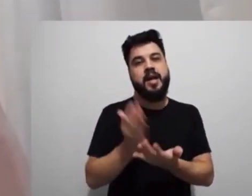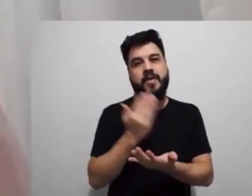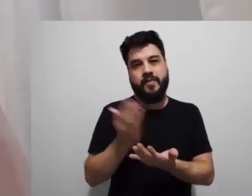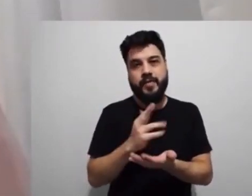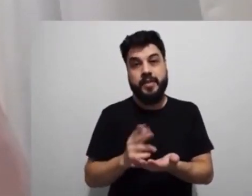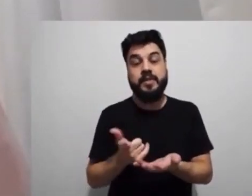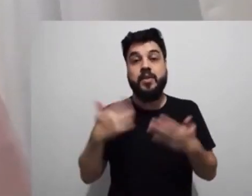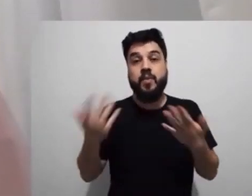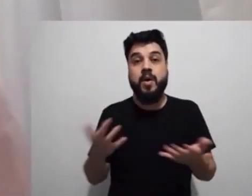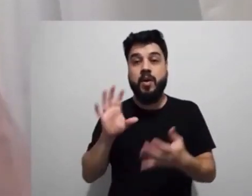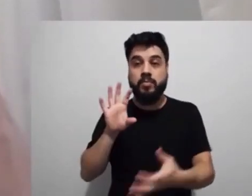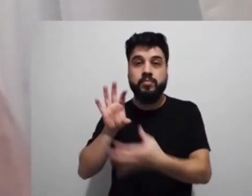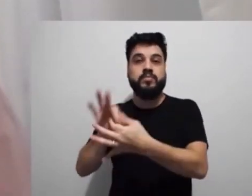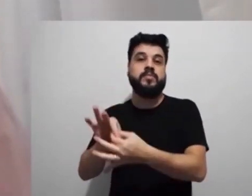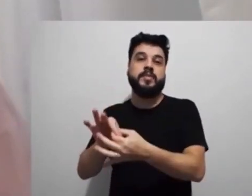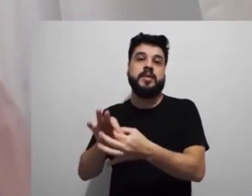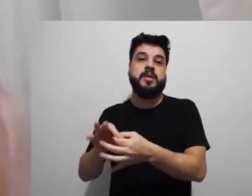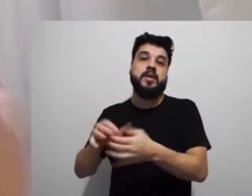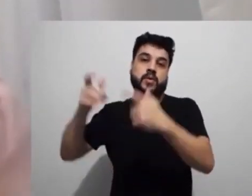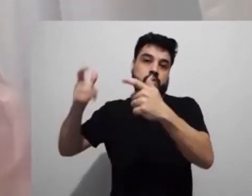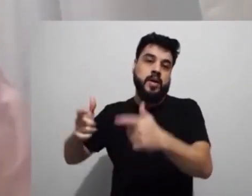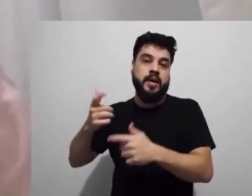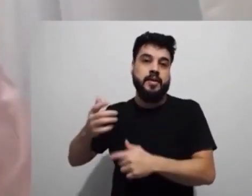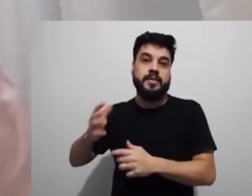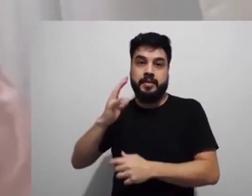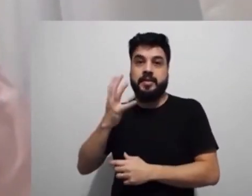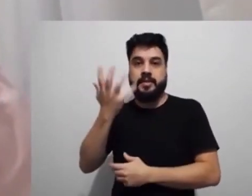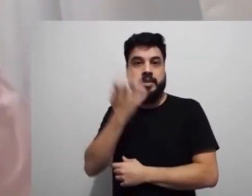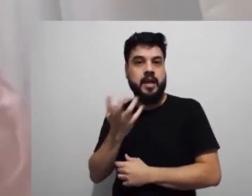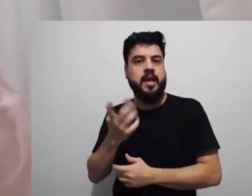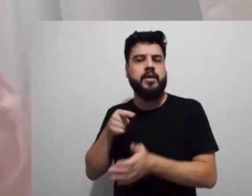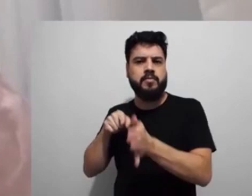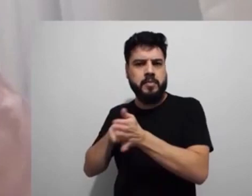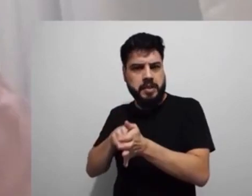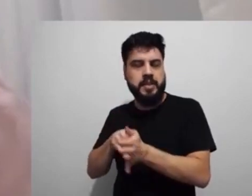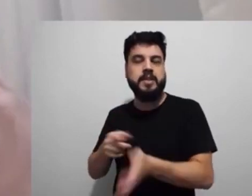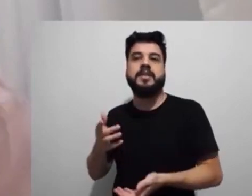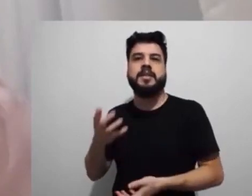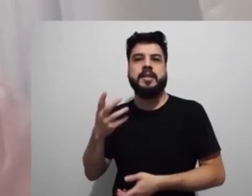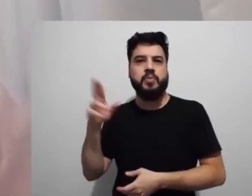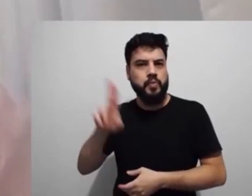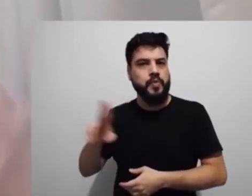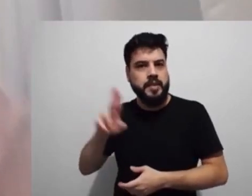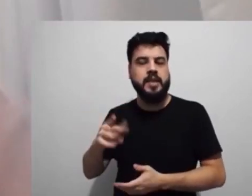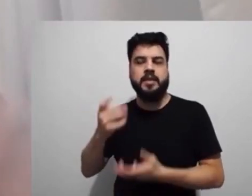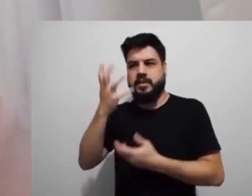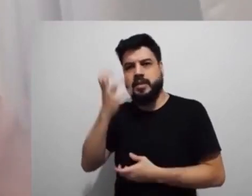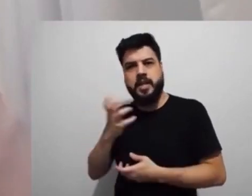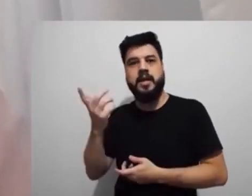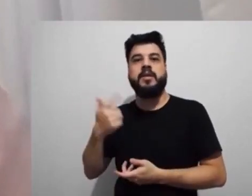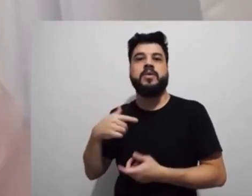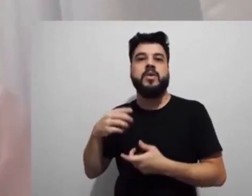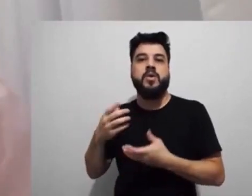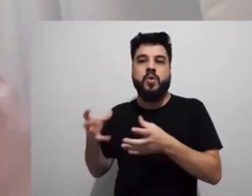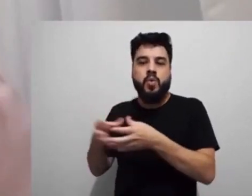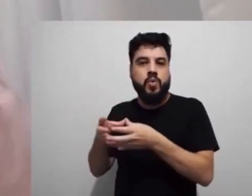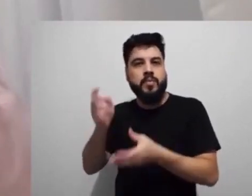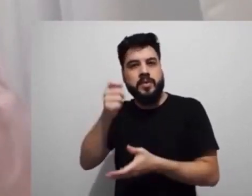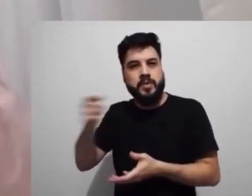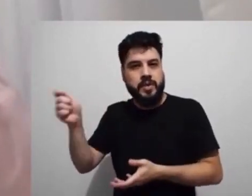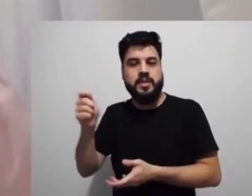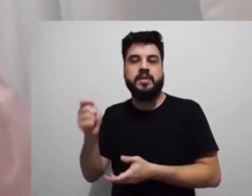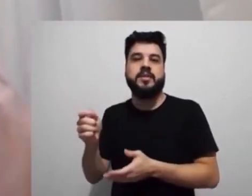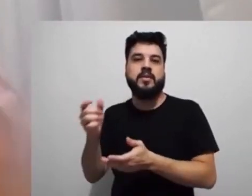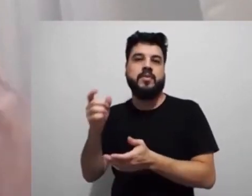consegue diferenciar isso, tem que tentar ver quem são essas revistas associadas a instituições sérias, a universidades, ou